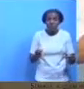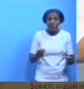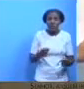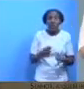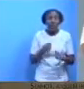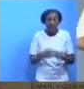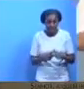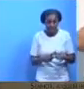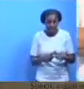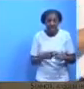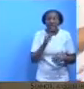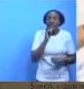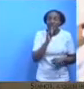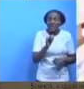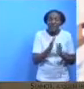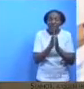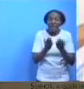nasce o rio Iguaçu.